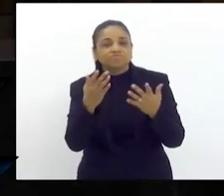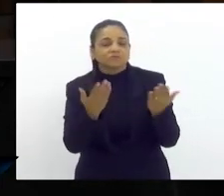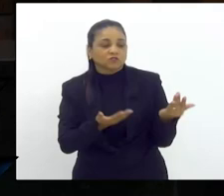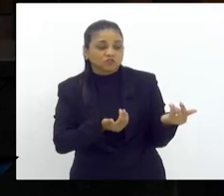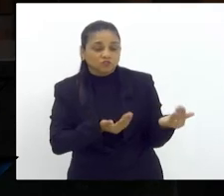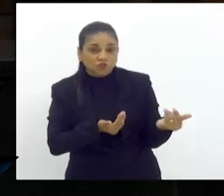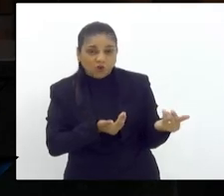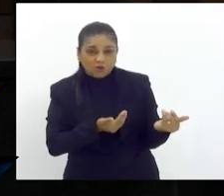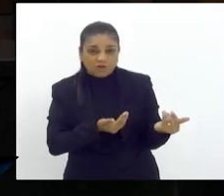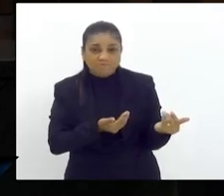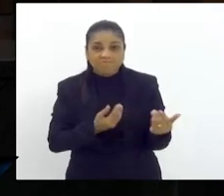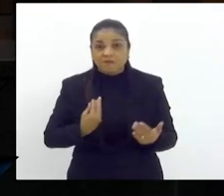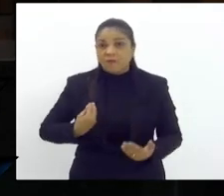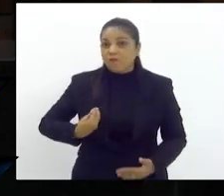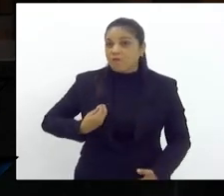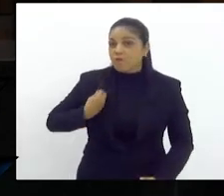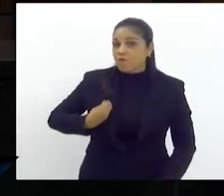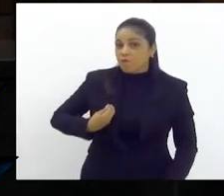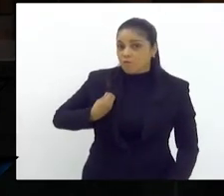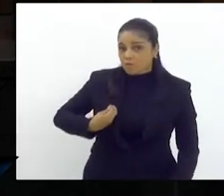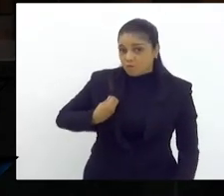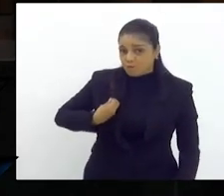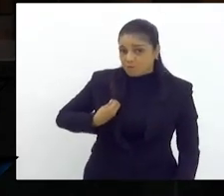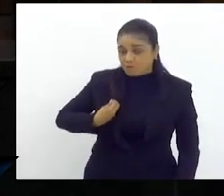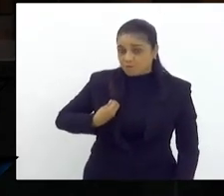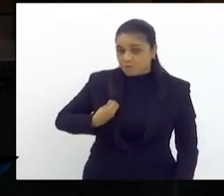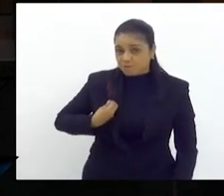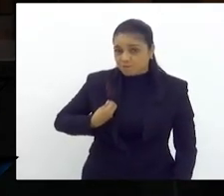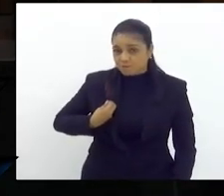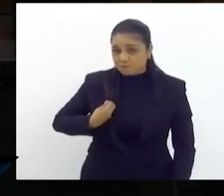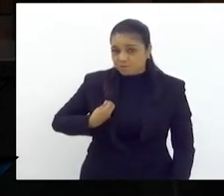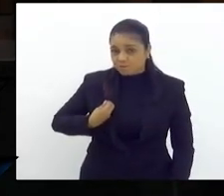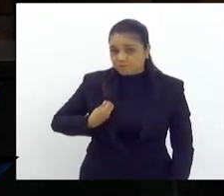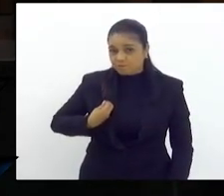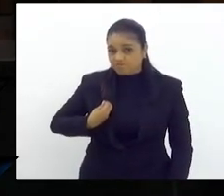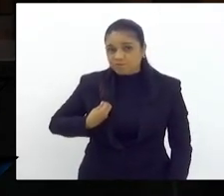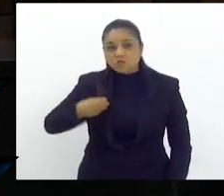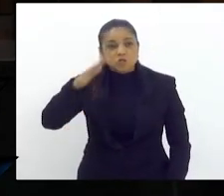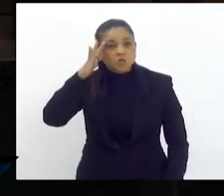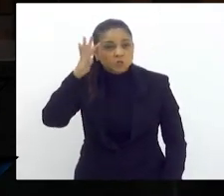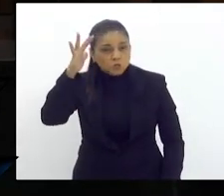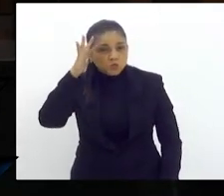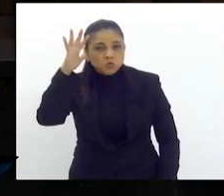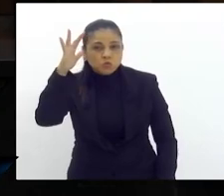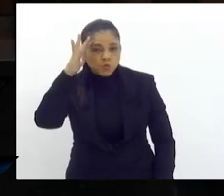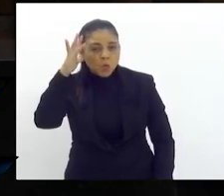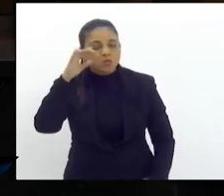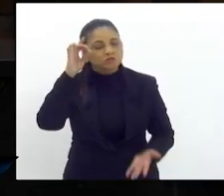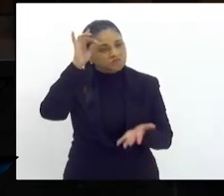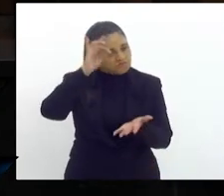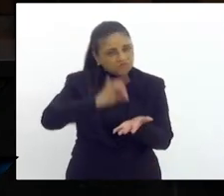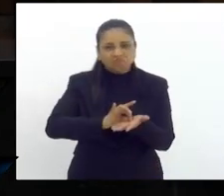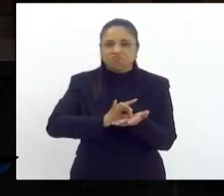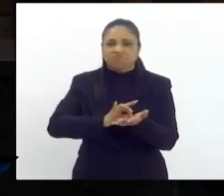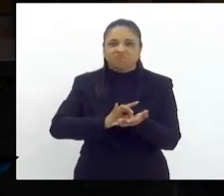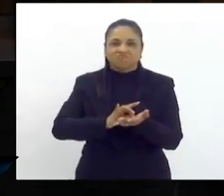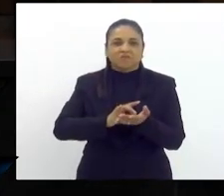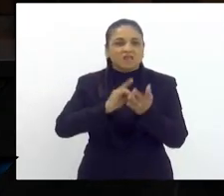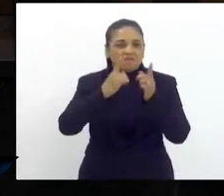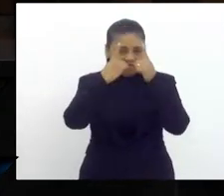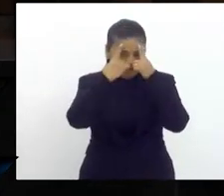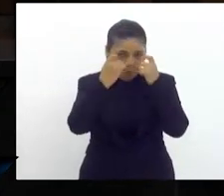vivos e com concretizando concretizando os seus sonhos sem violências